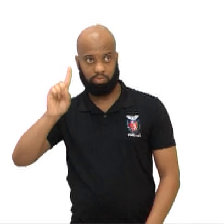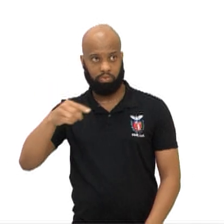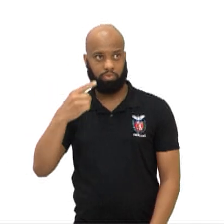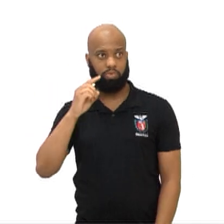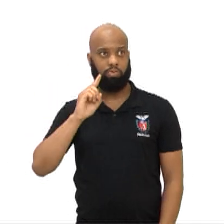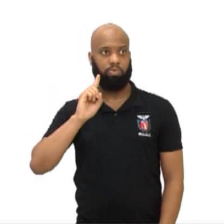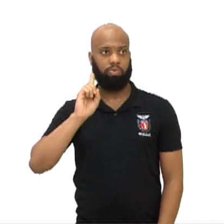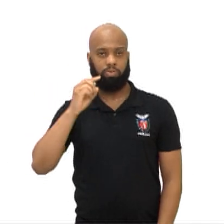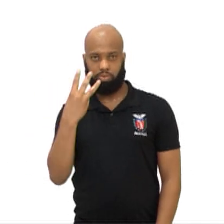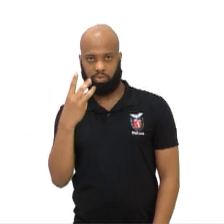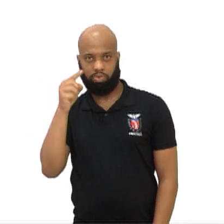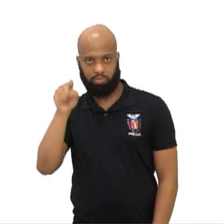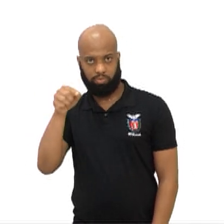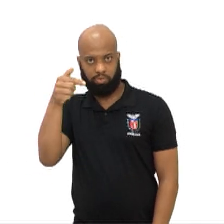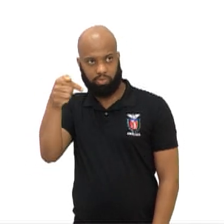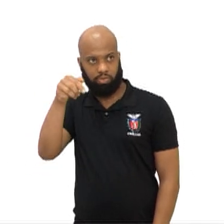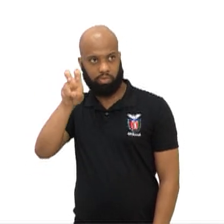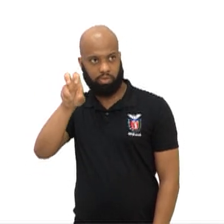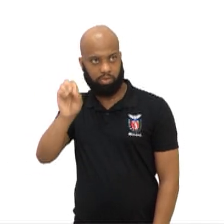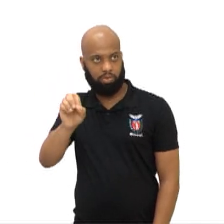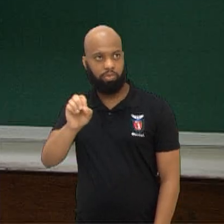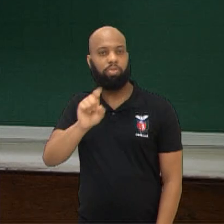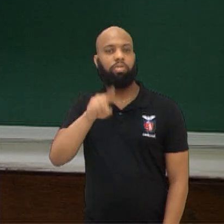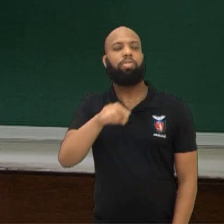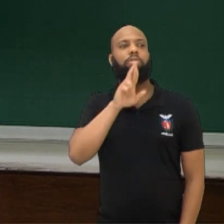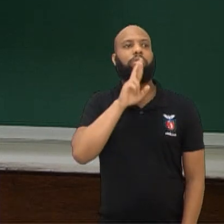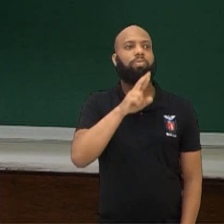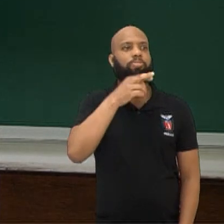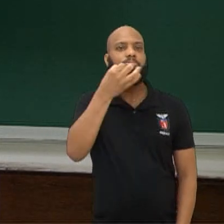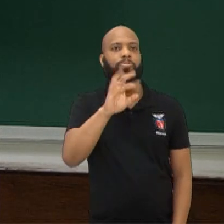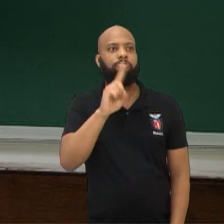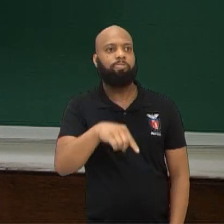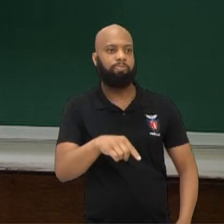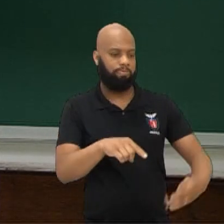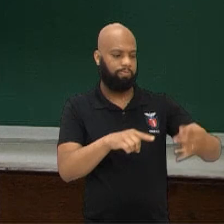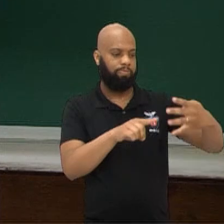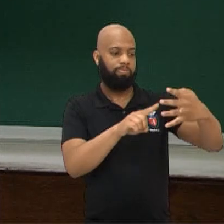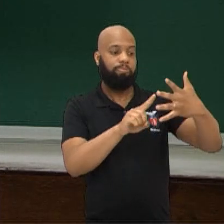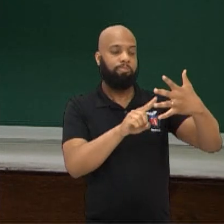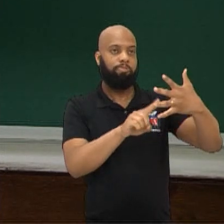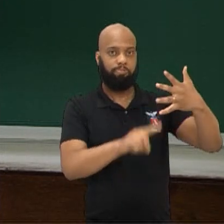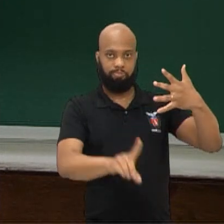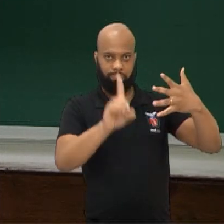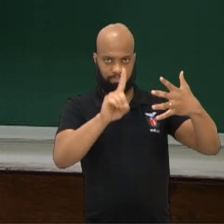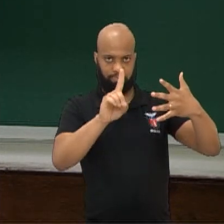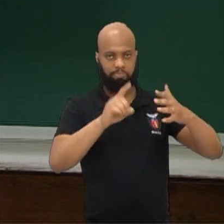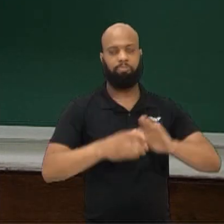metros quadrados, resposta correta, letra D, ok?